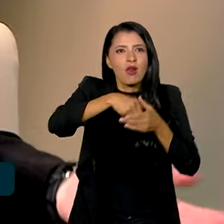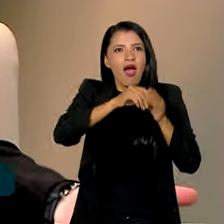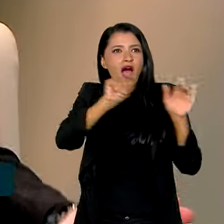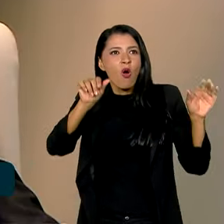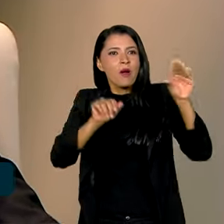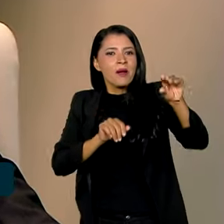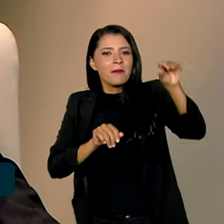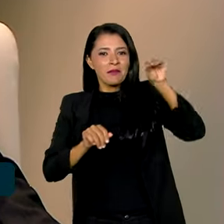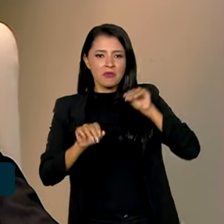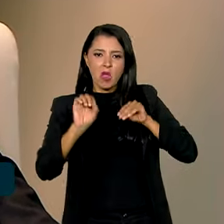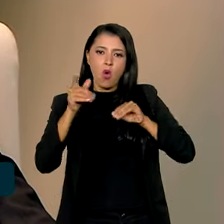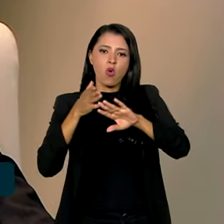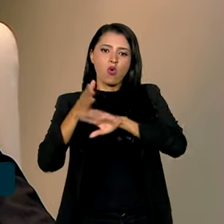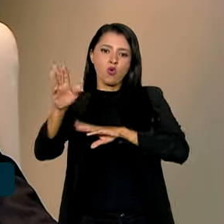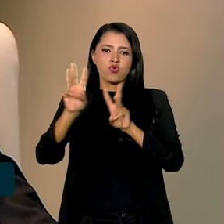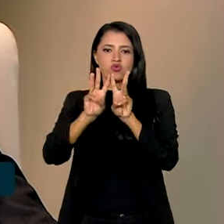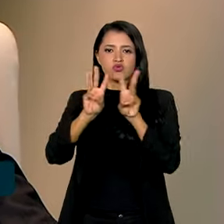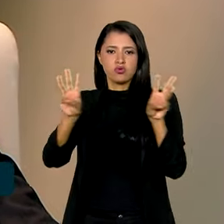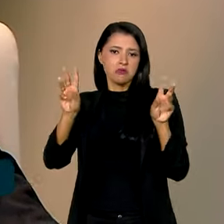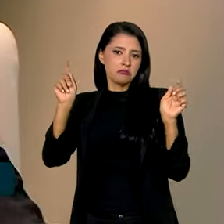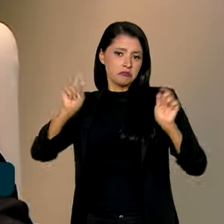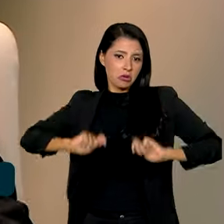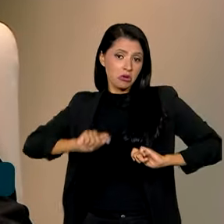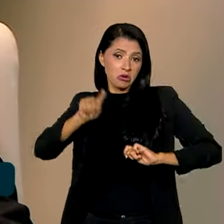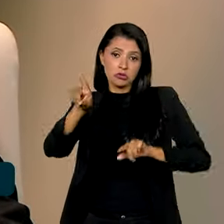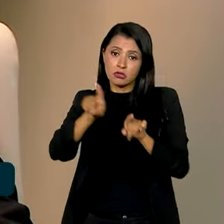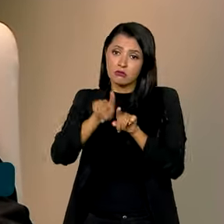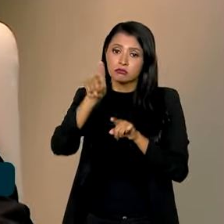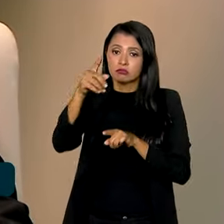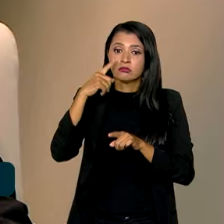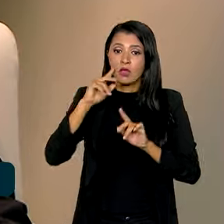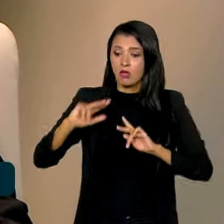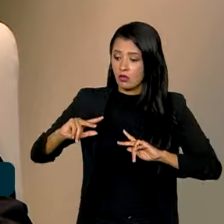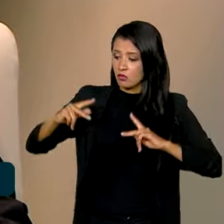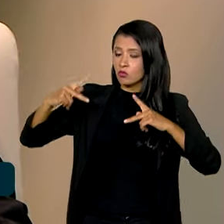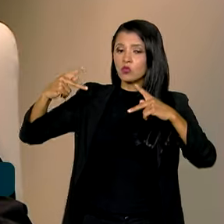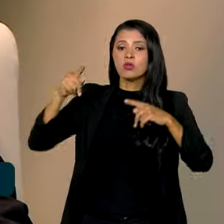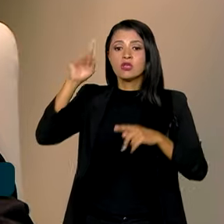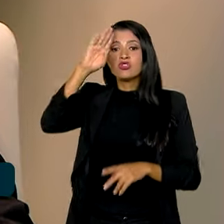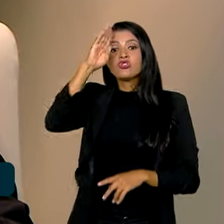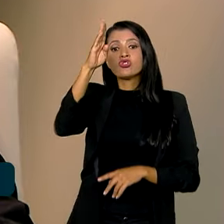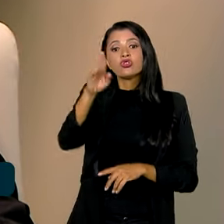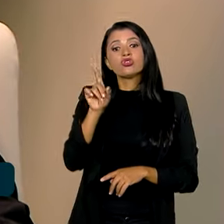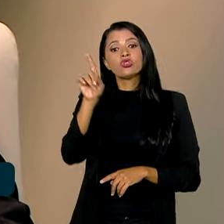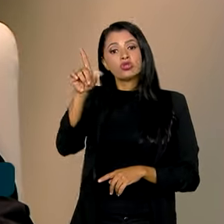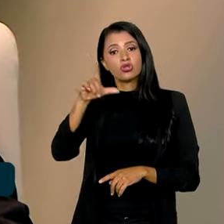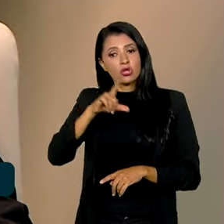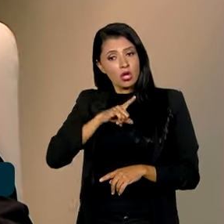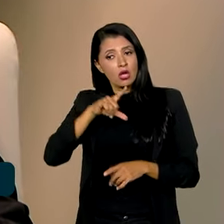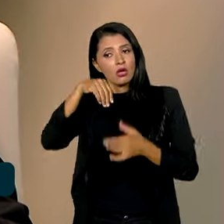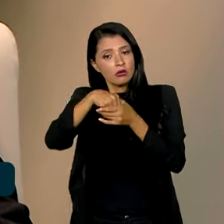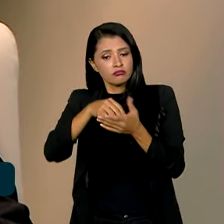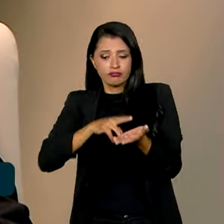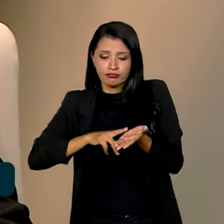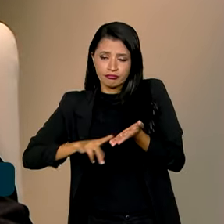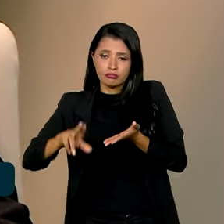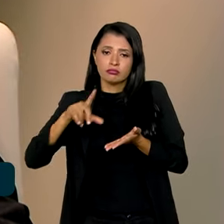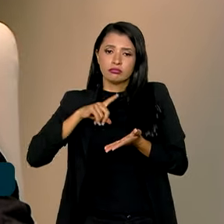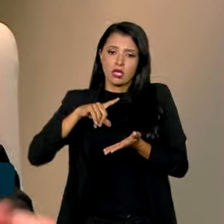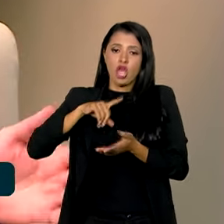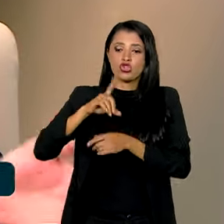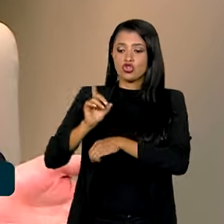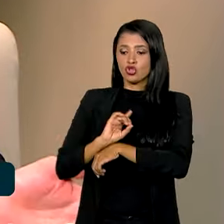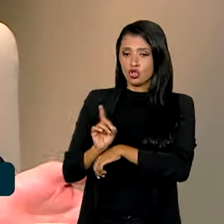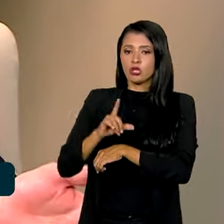também pode ingressar no site. Se ingressar no site dos Correios, vai ter um link direto que já vem a cartinha também em formato